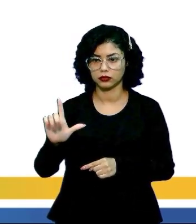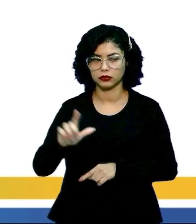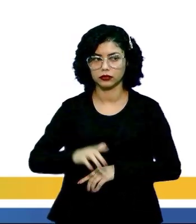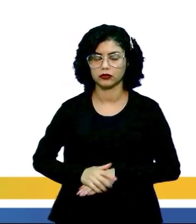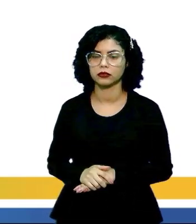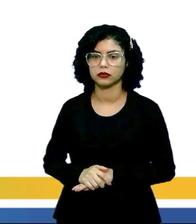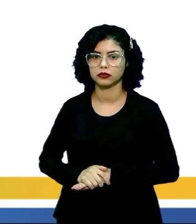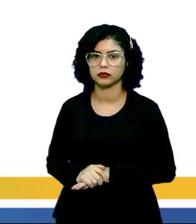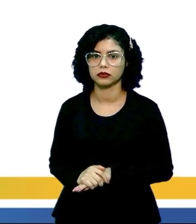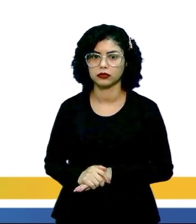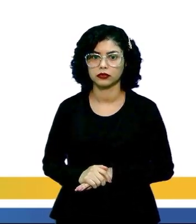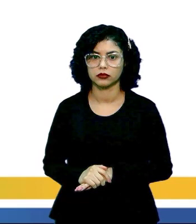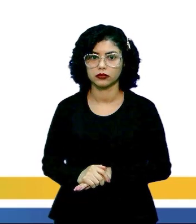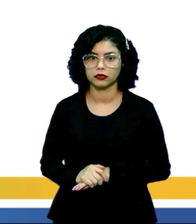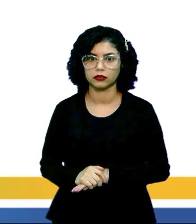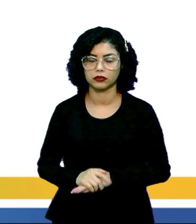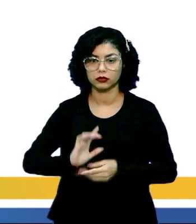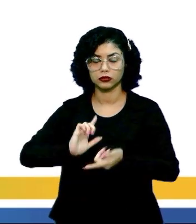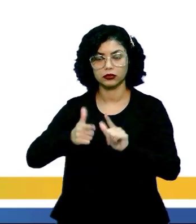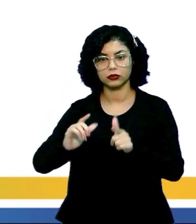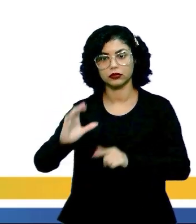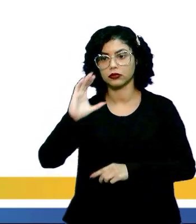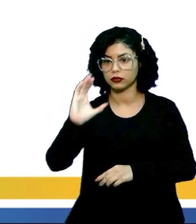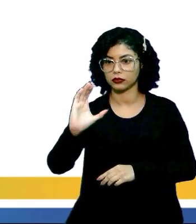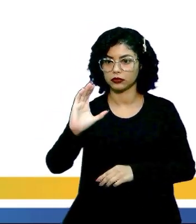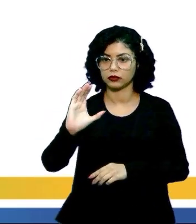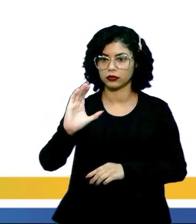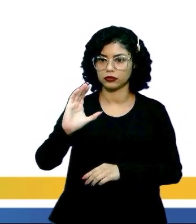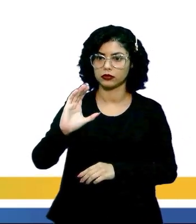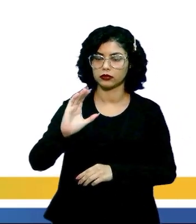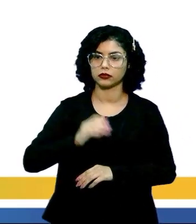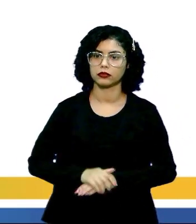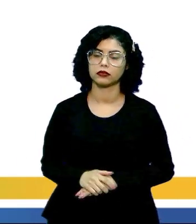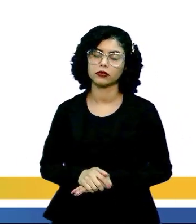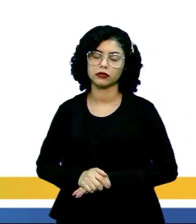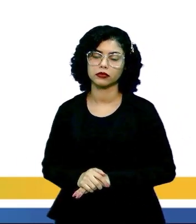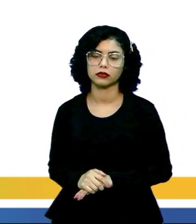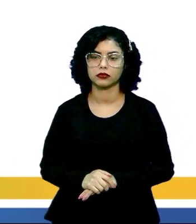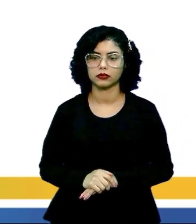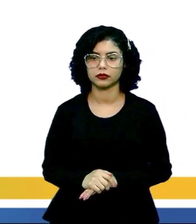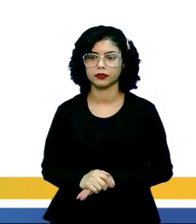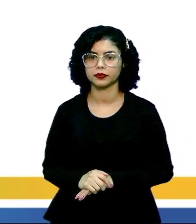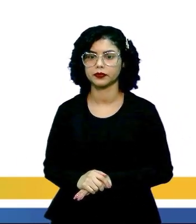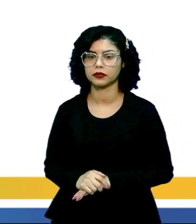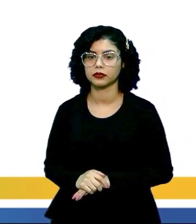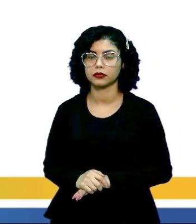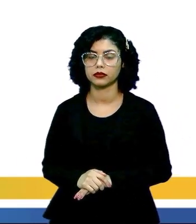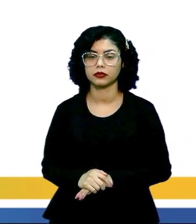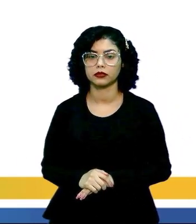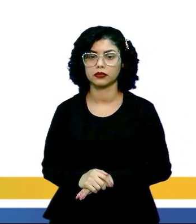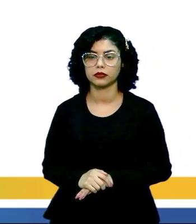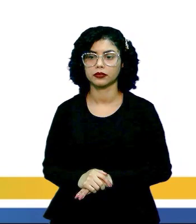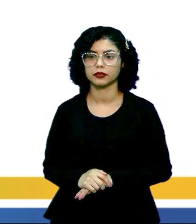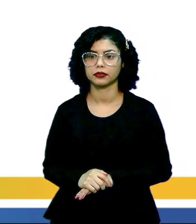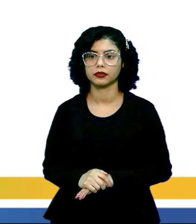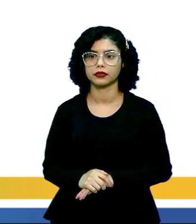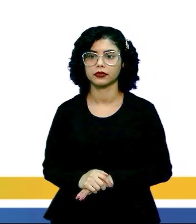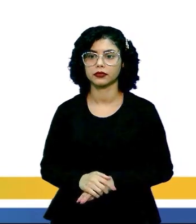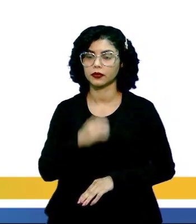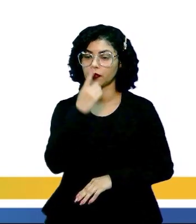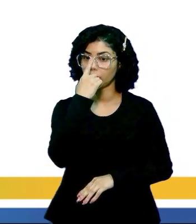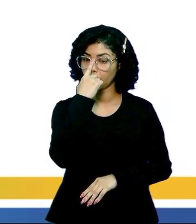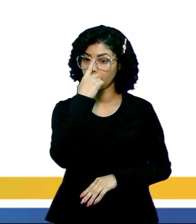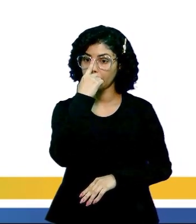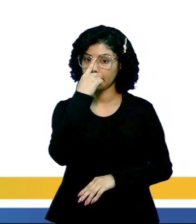igual a 17, seja 17 litros. Portanto, aí, a nossa alternativa correta é a letra